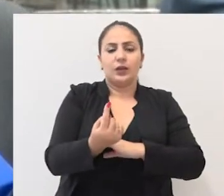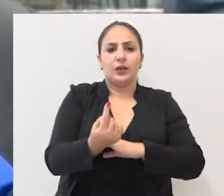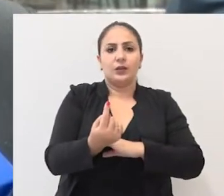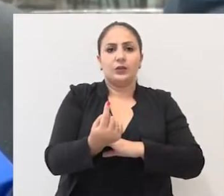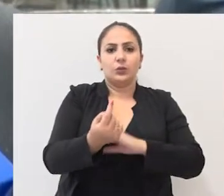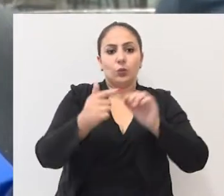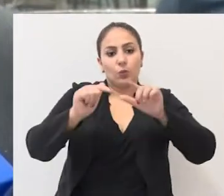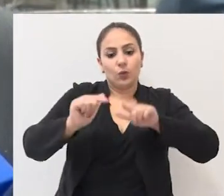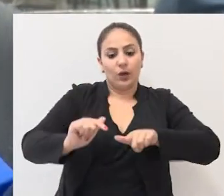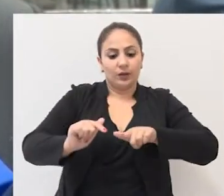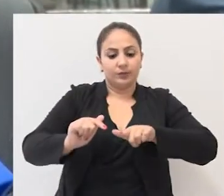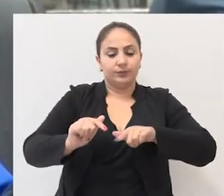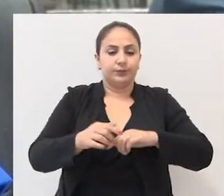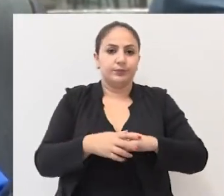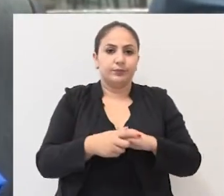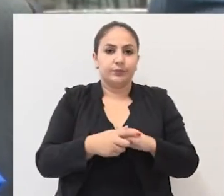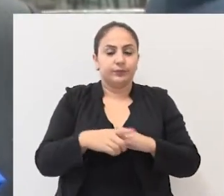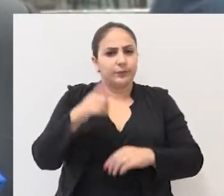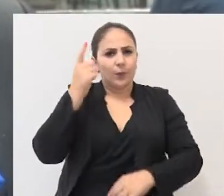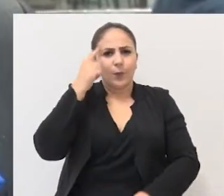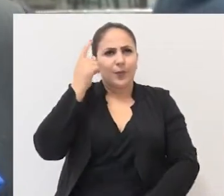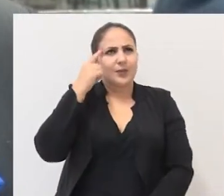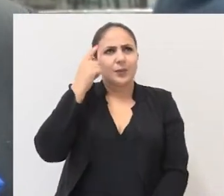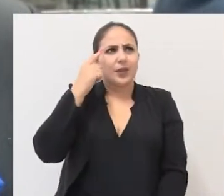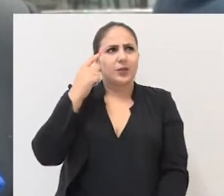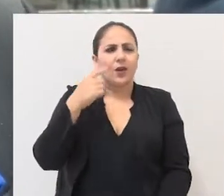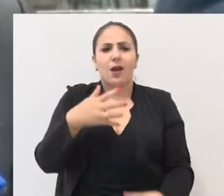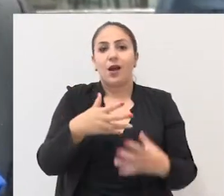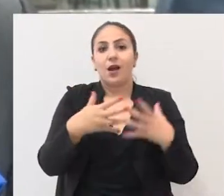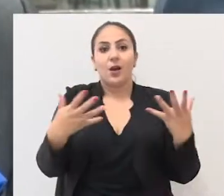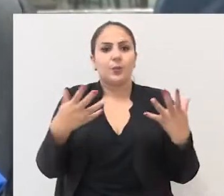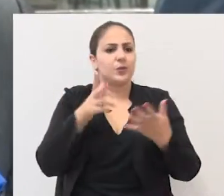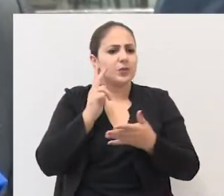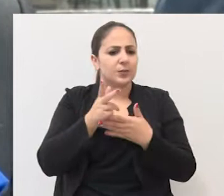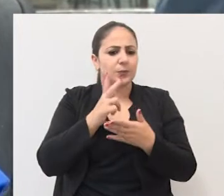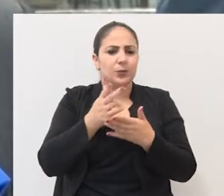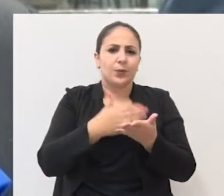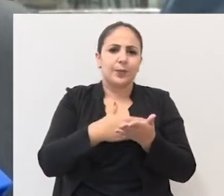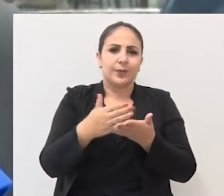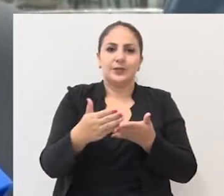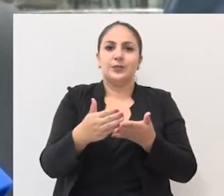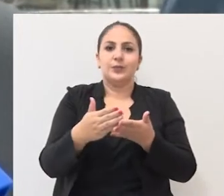individualizado naquele espaço urbano. O pensamento é muito amplo. Então, desde o início,